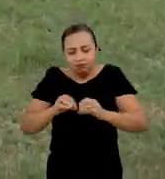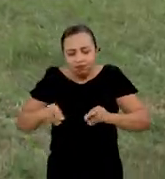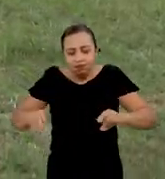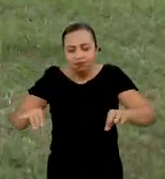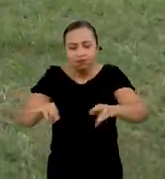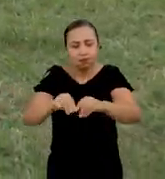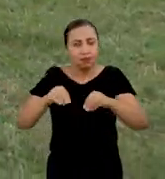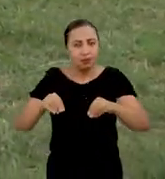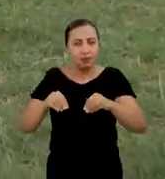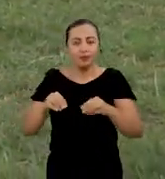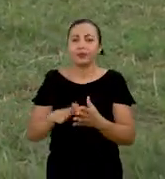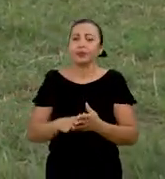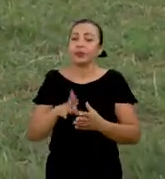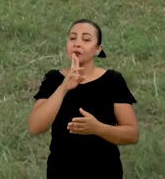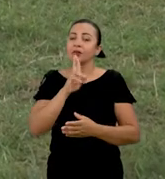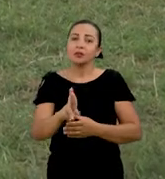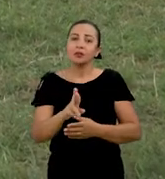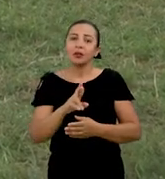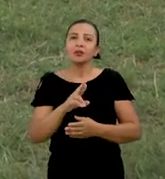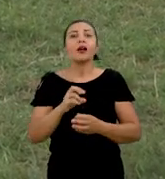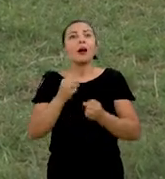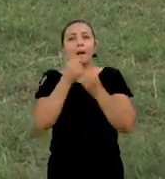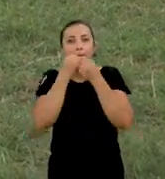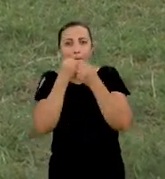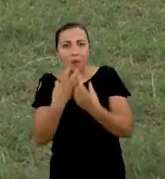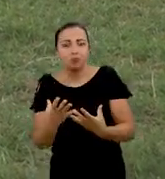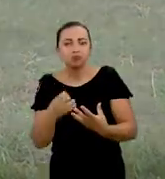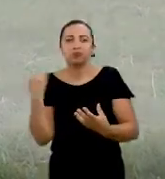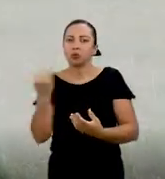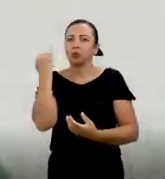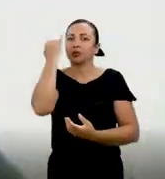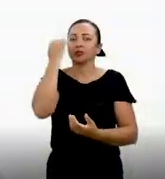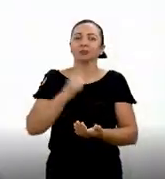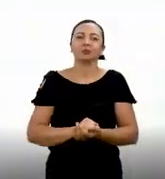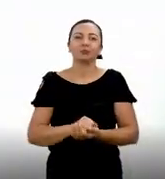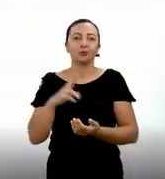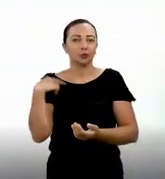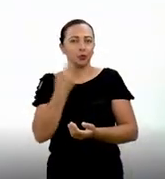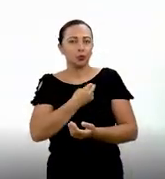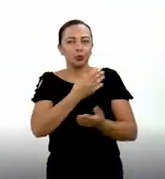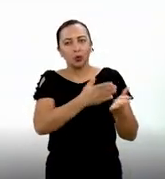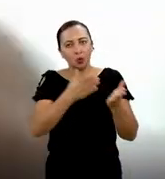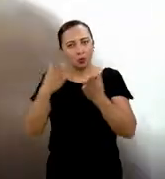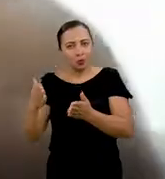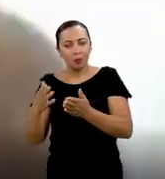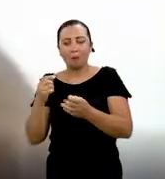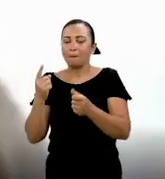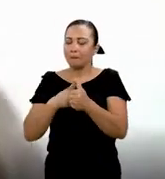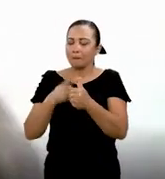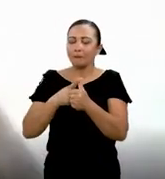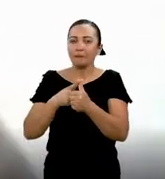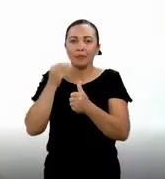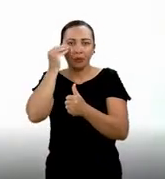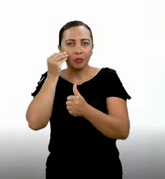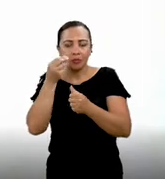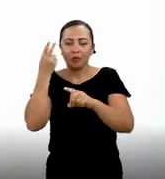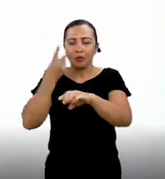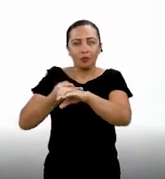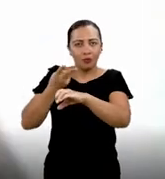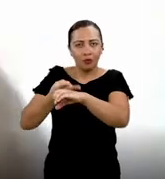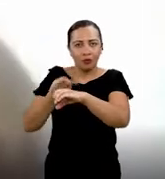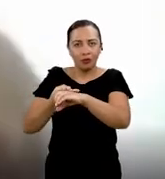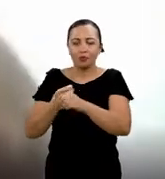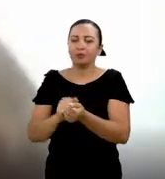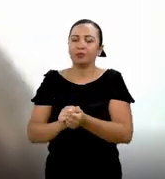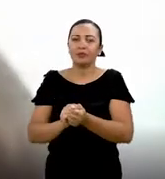é esses resultados eles são extremamente importantes nós conduzirmos primeiro a experimentação e viveu então nós fizemos primeiro teste de